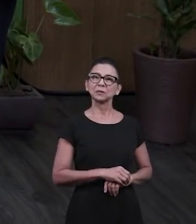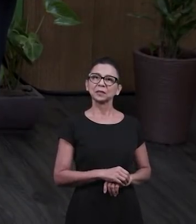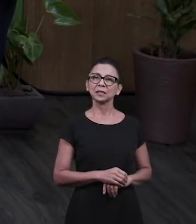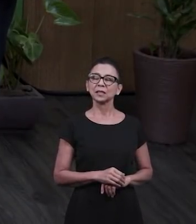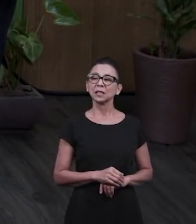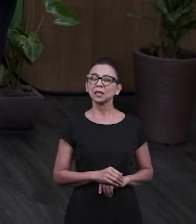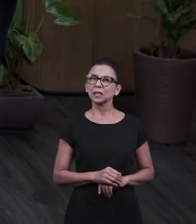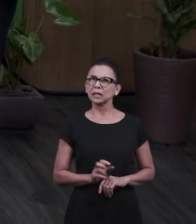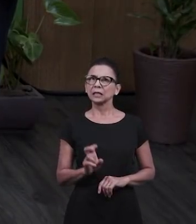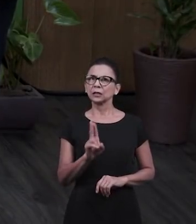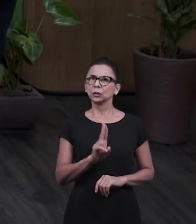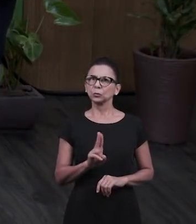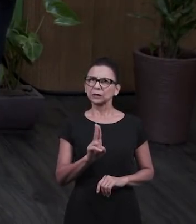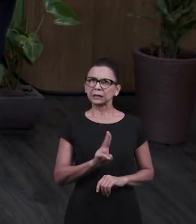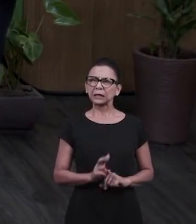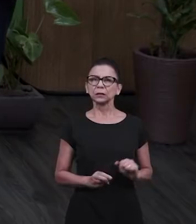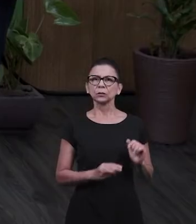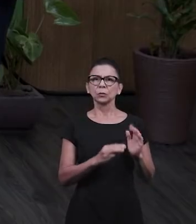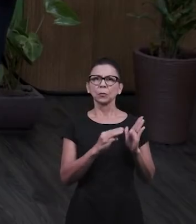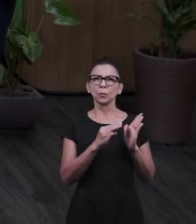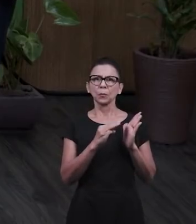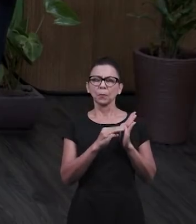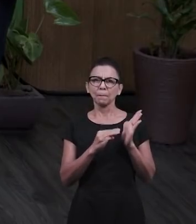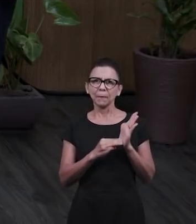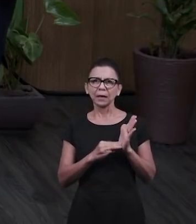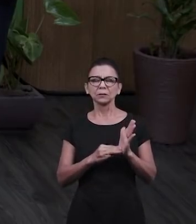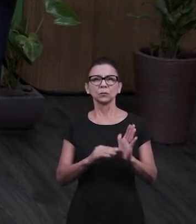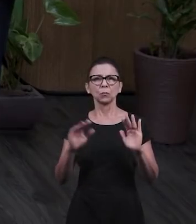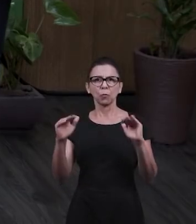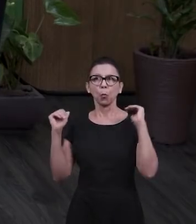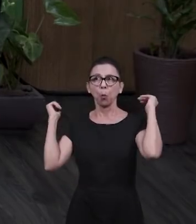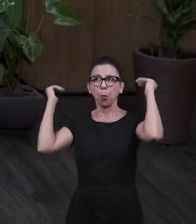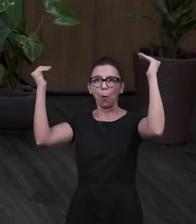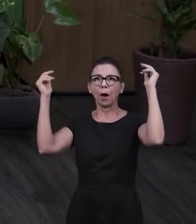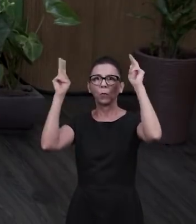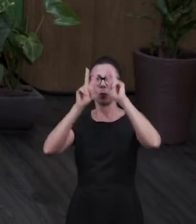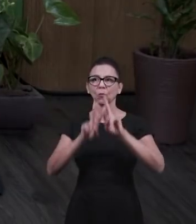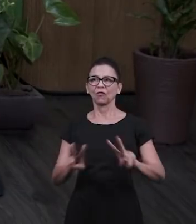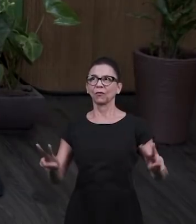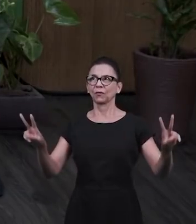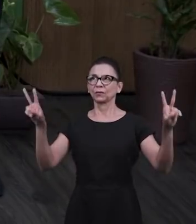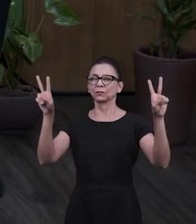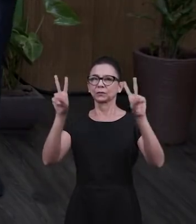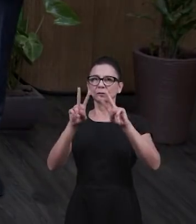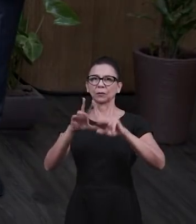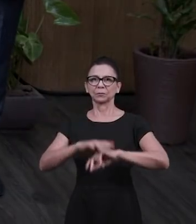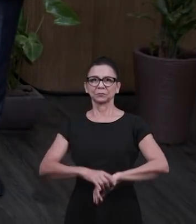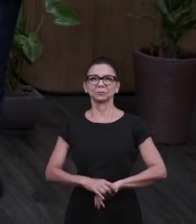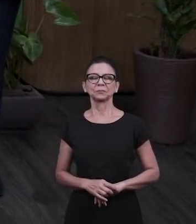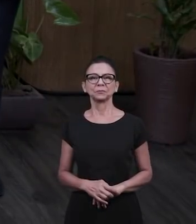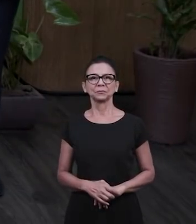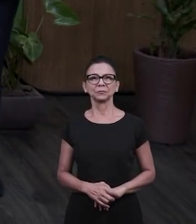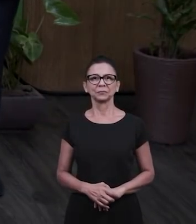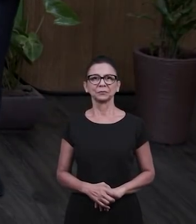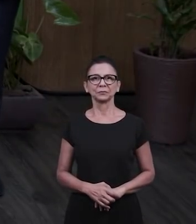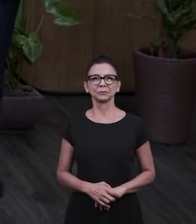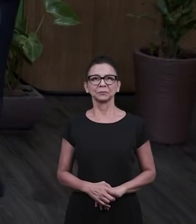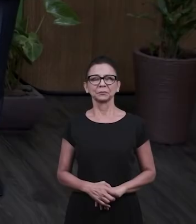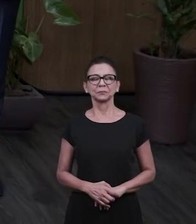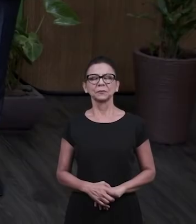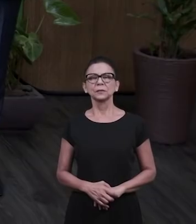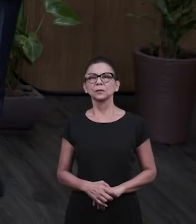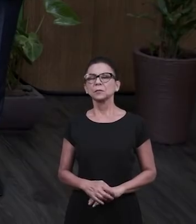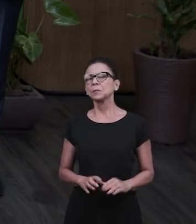mais avançado de ensino, que é o audiovisual. Amém. Podemos, então, fazer uma pergunta.